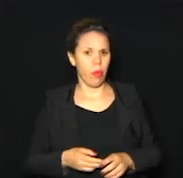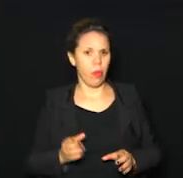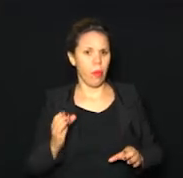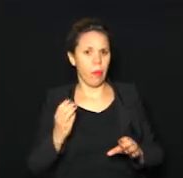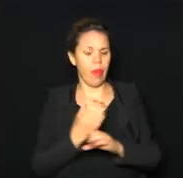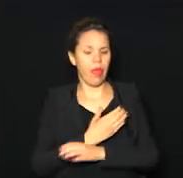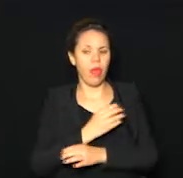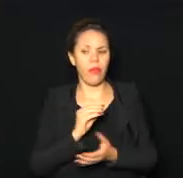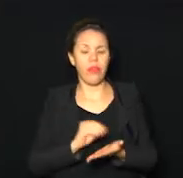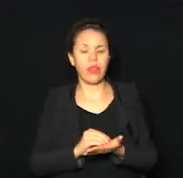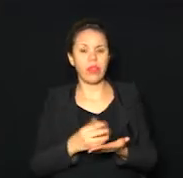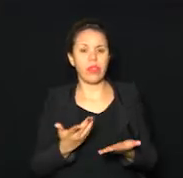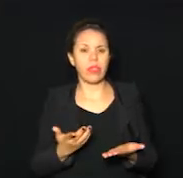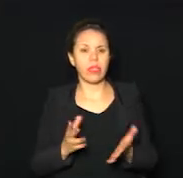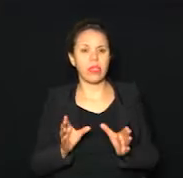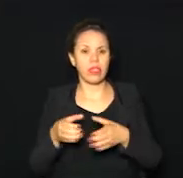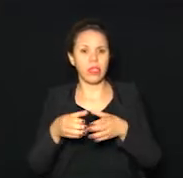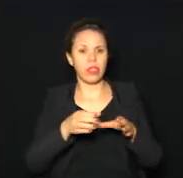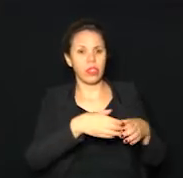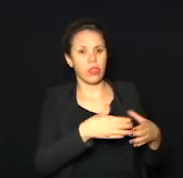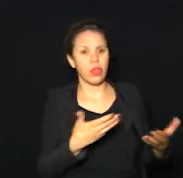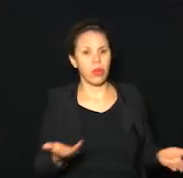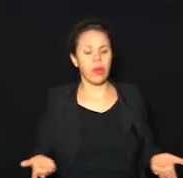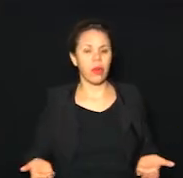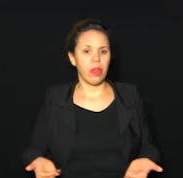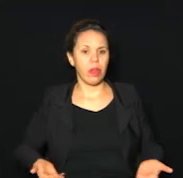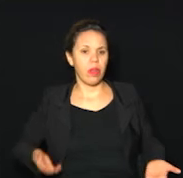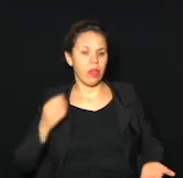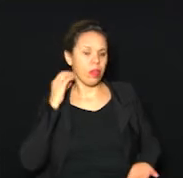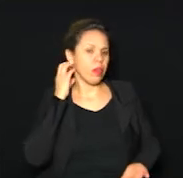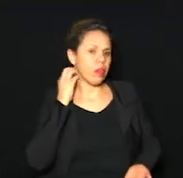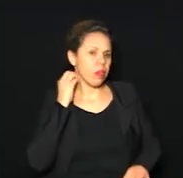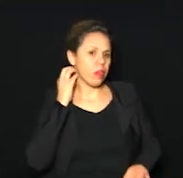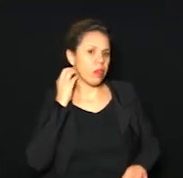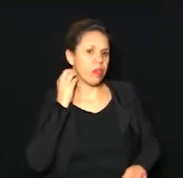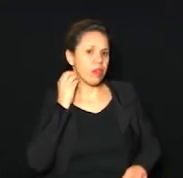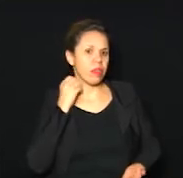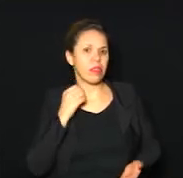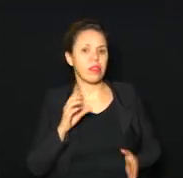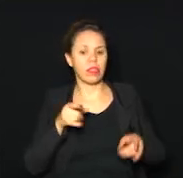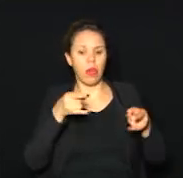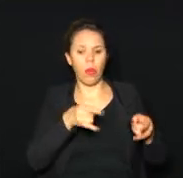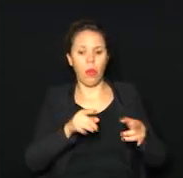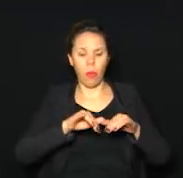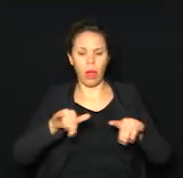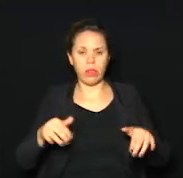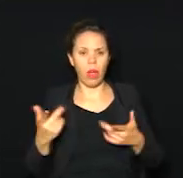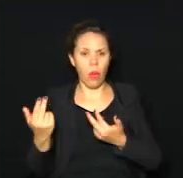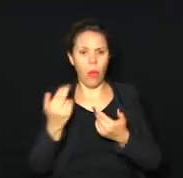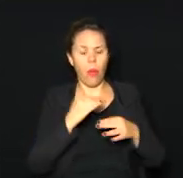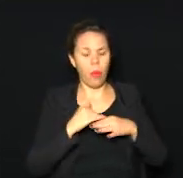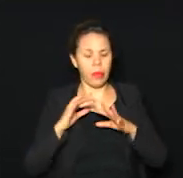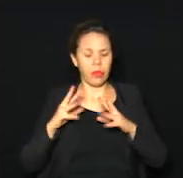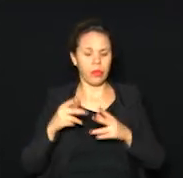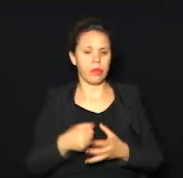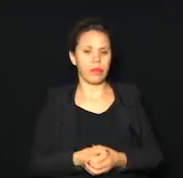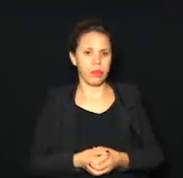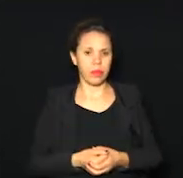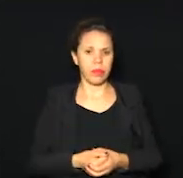menos completo, se é coletivo, se é quarto individual, não existe. O SUS é igual para